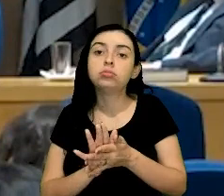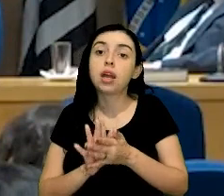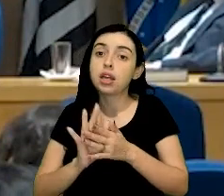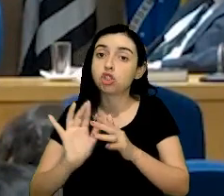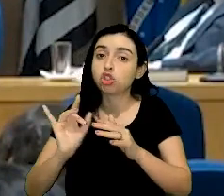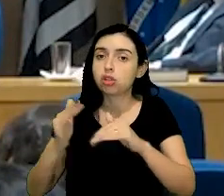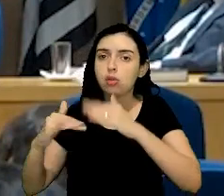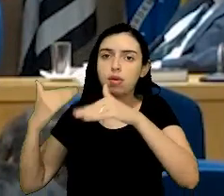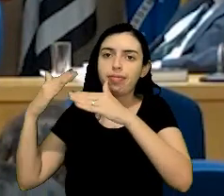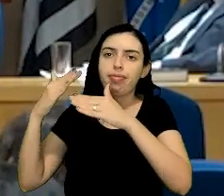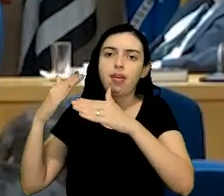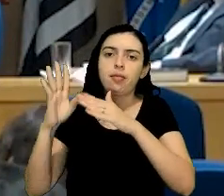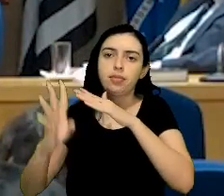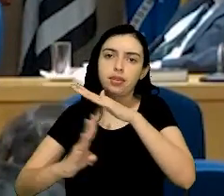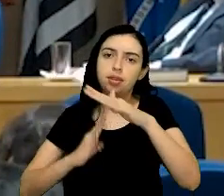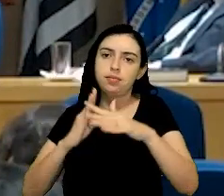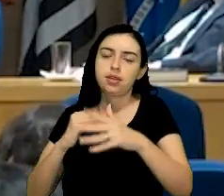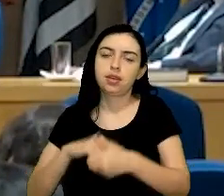migrações,